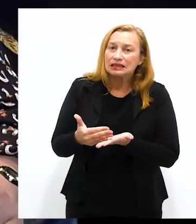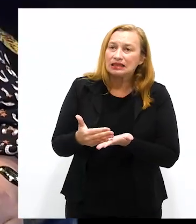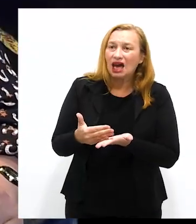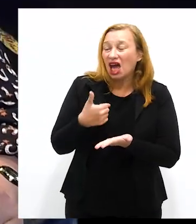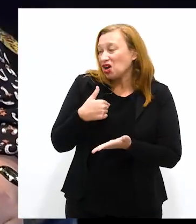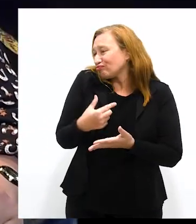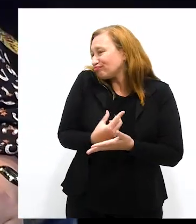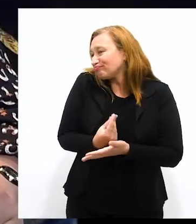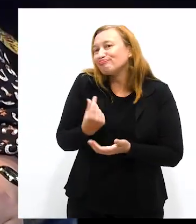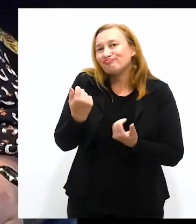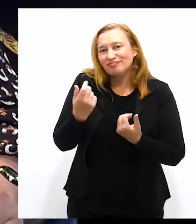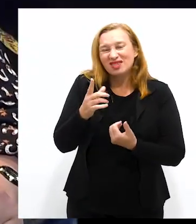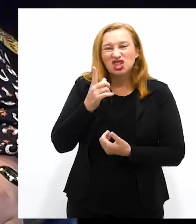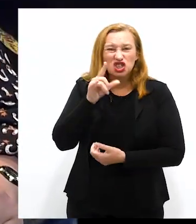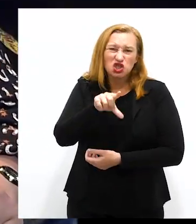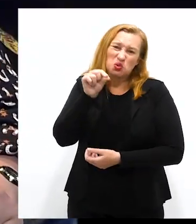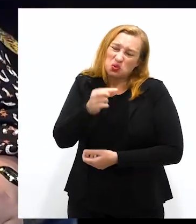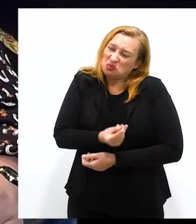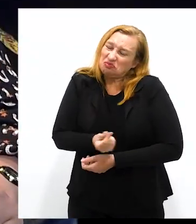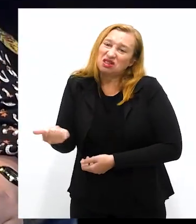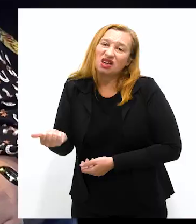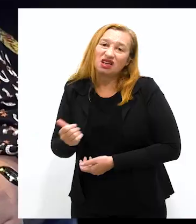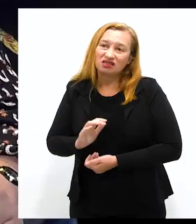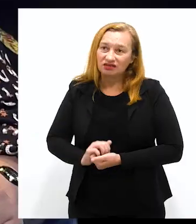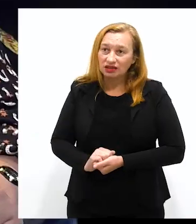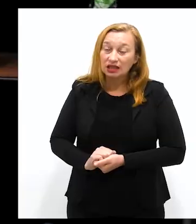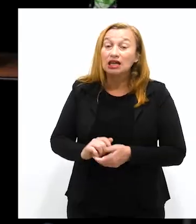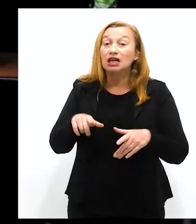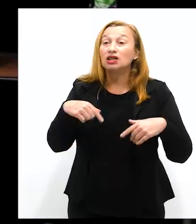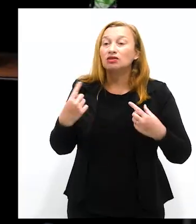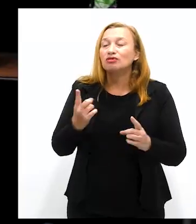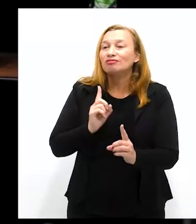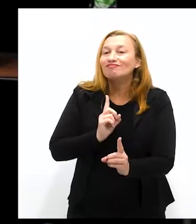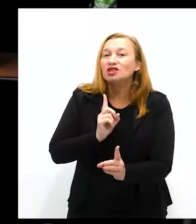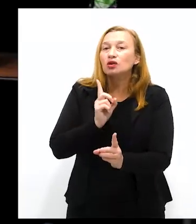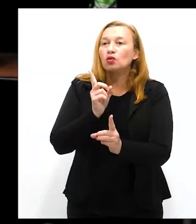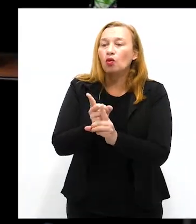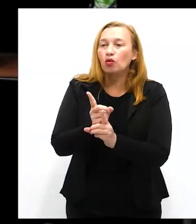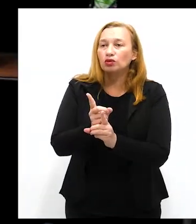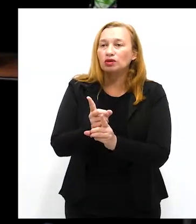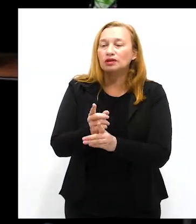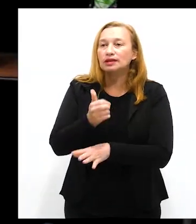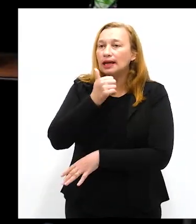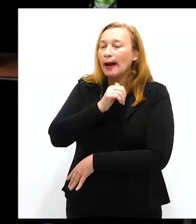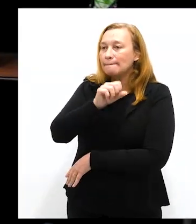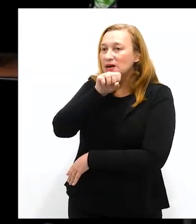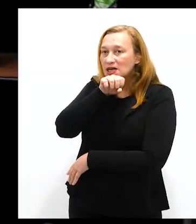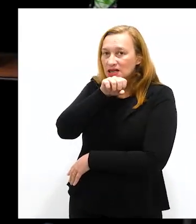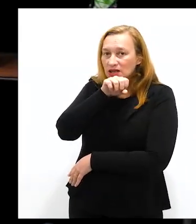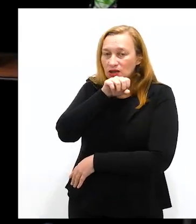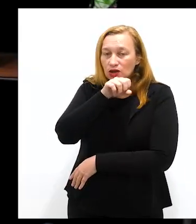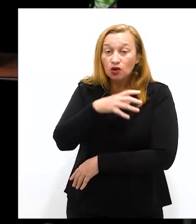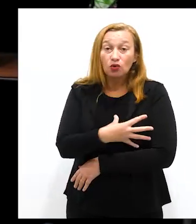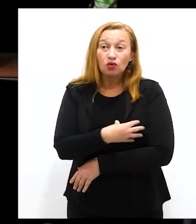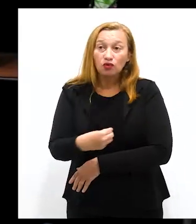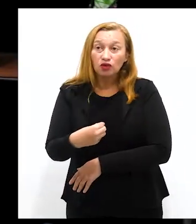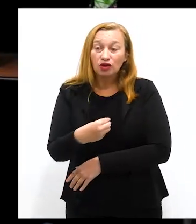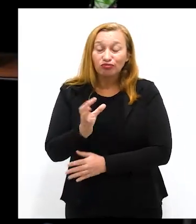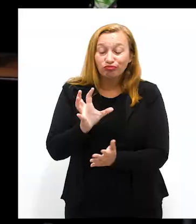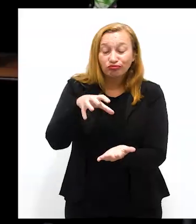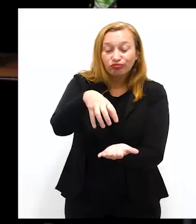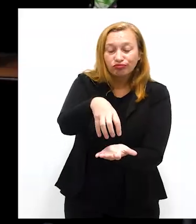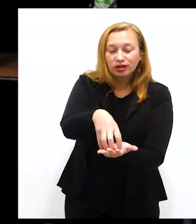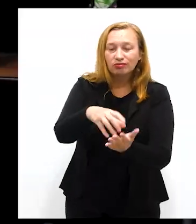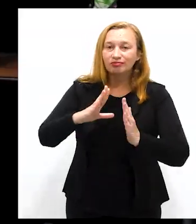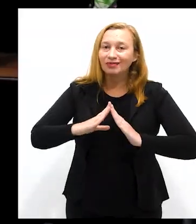começar, eu prefiro não assistir. E a gente faz um encontro da mãe, do filho, né, com a mãe, no meio